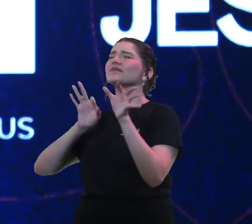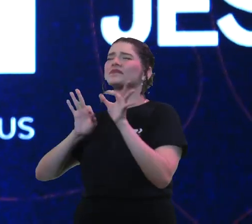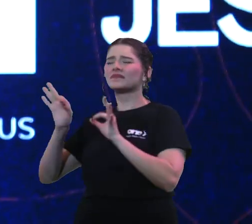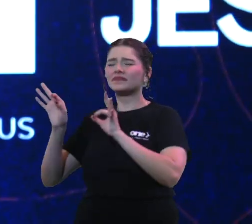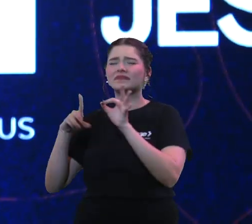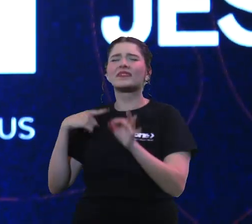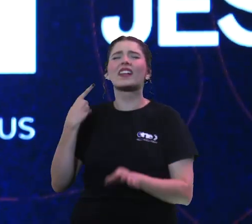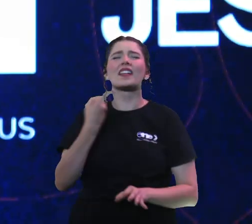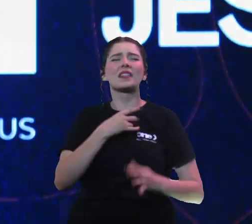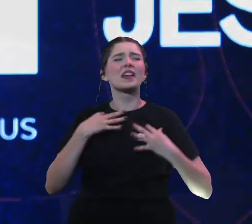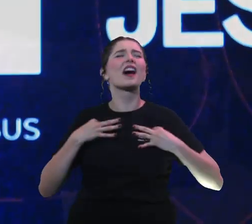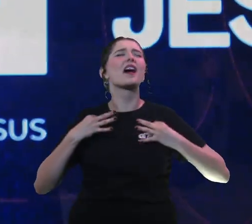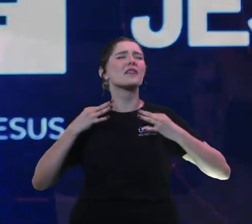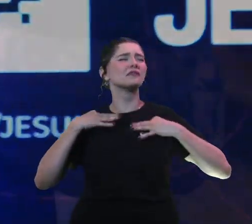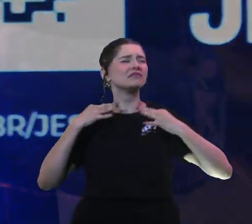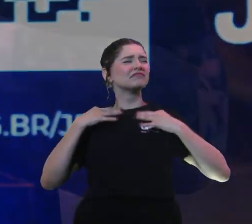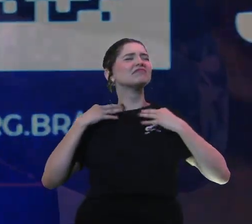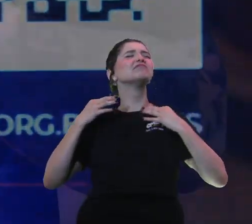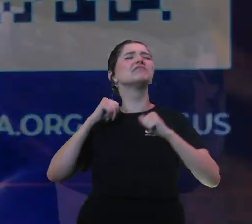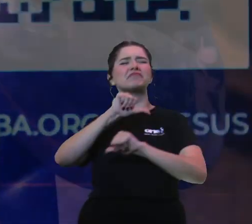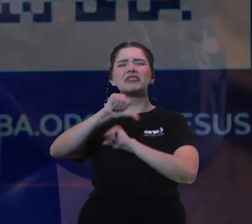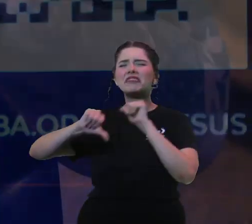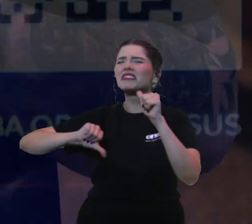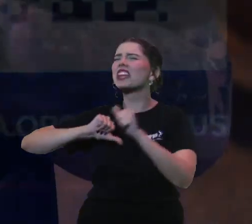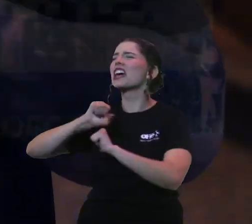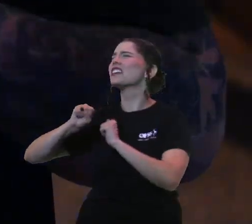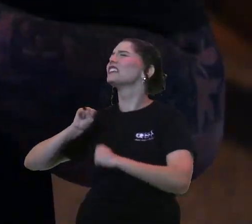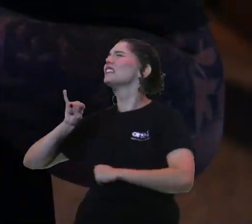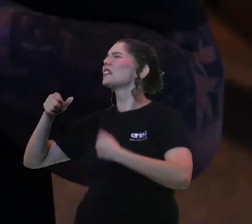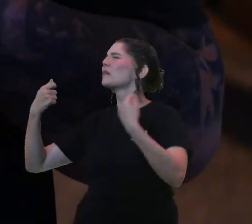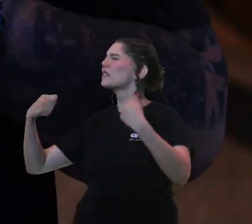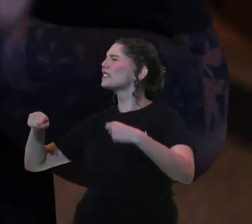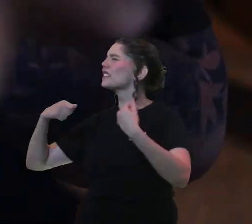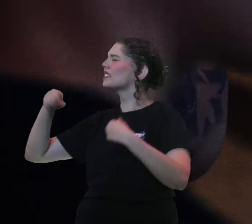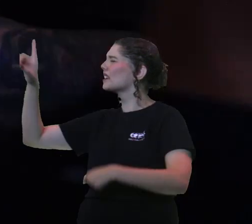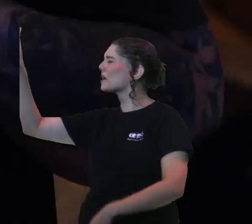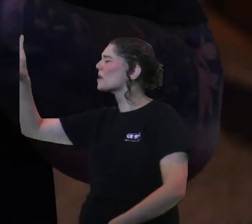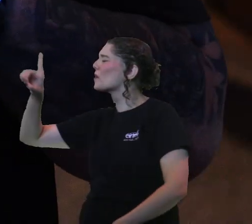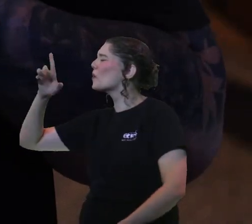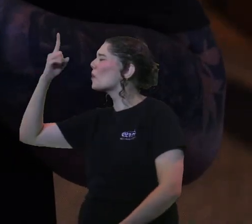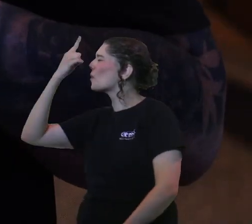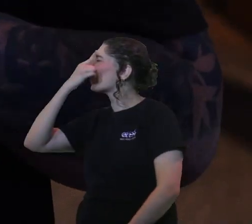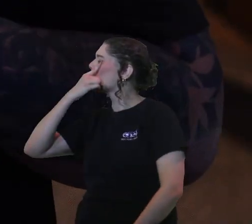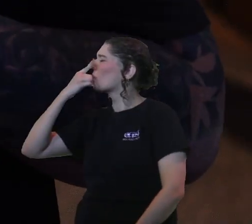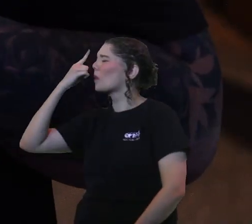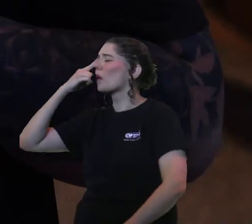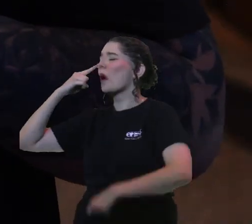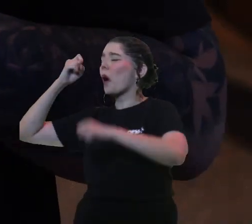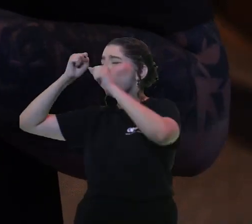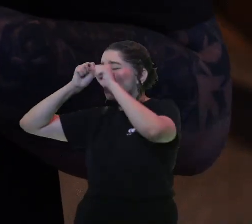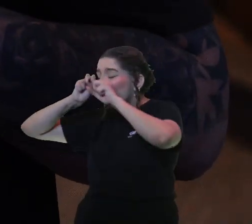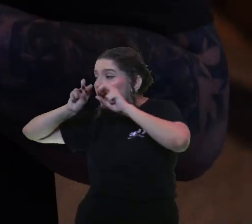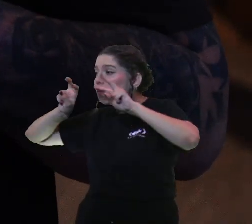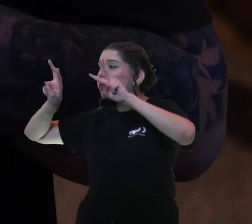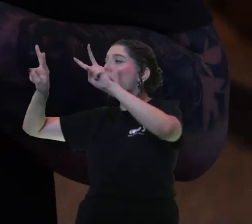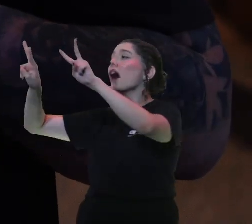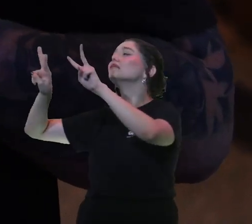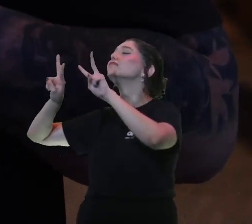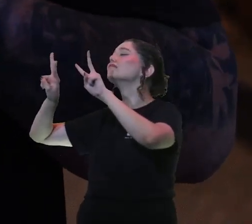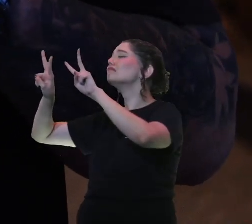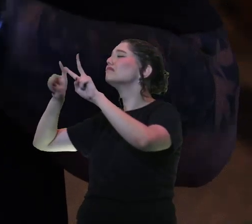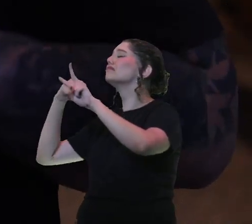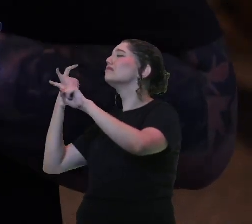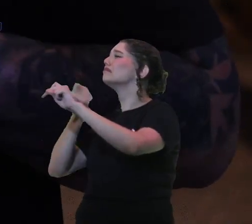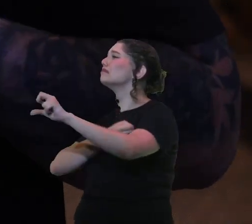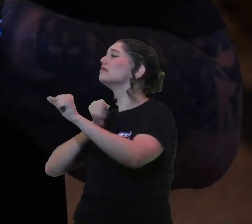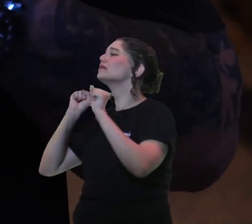nossas vestes para usarmos as vestes corretas, Senhor, e abre agora a nossa visão espiritual, possamos enxergar aquilo que o Senhor enxerga, possamos ouvir aquilo